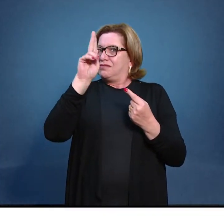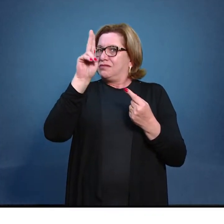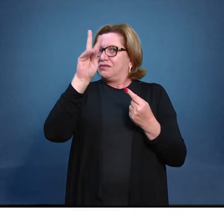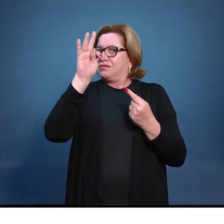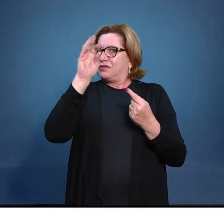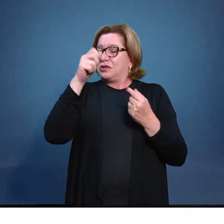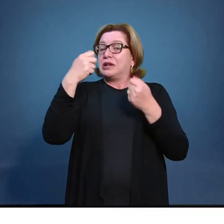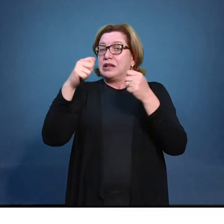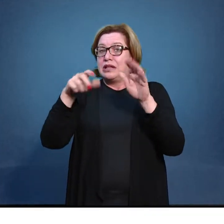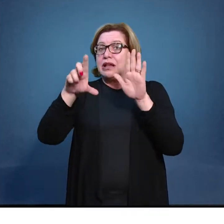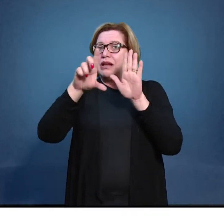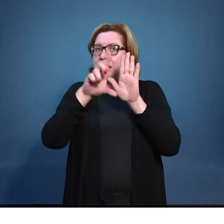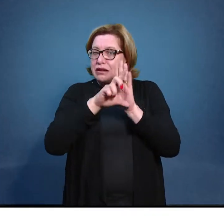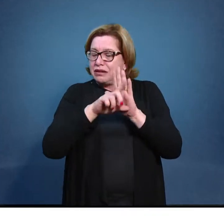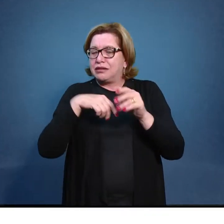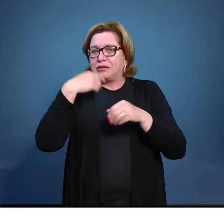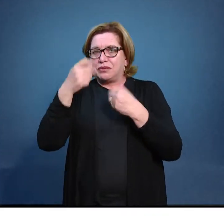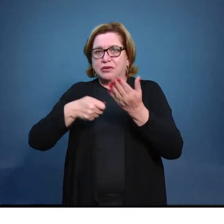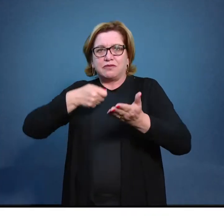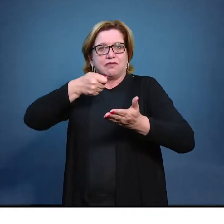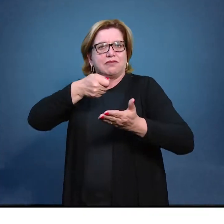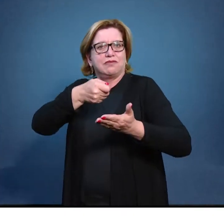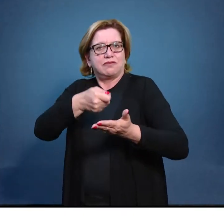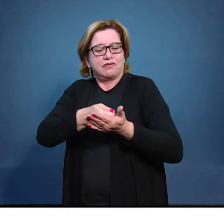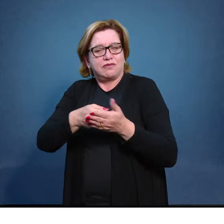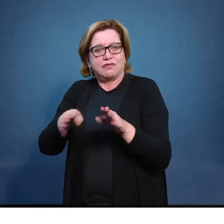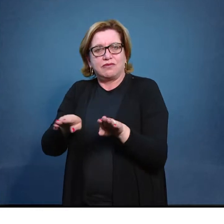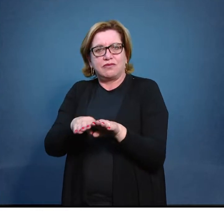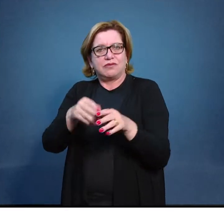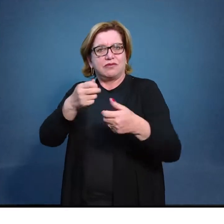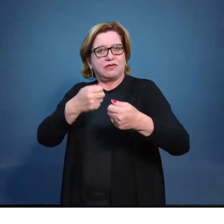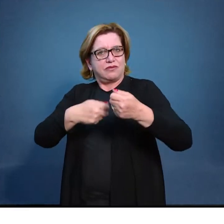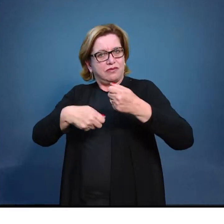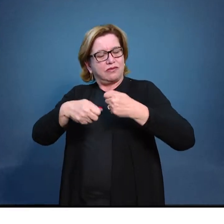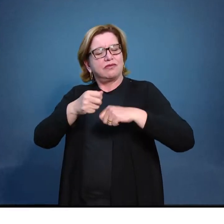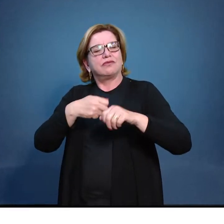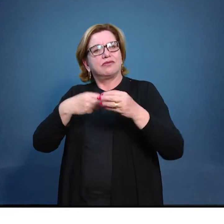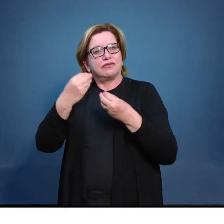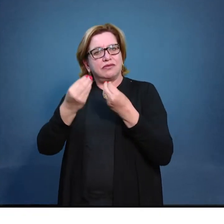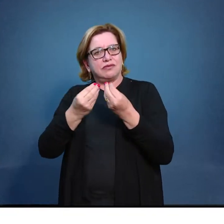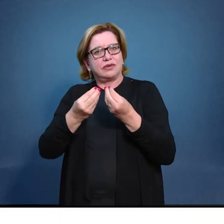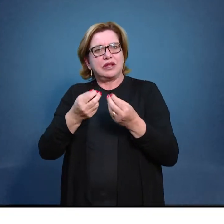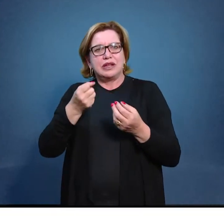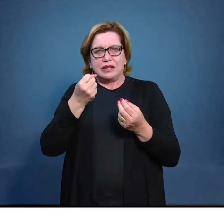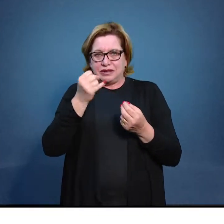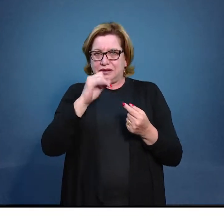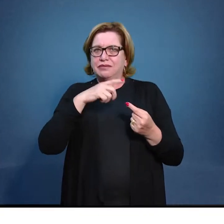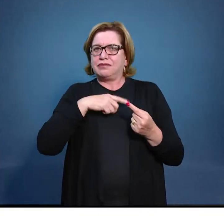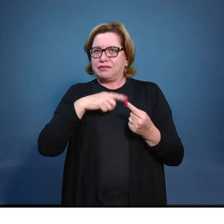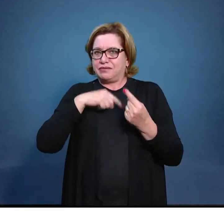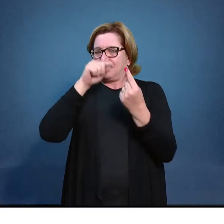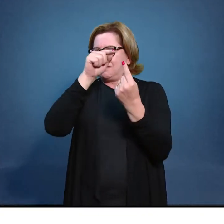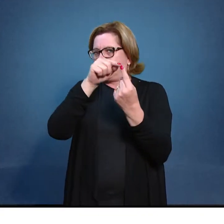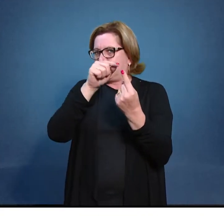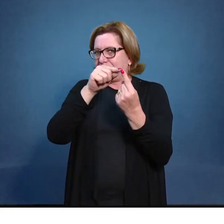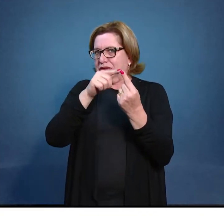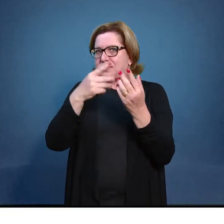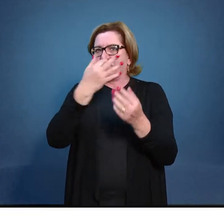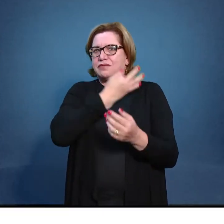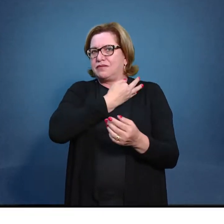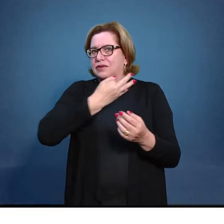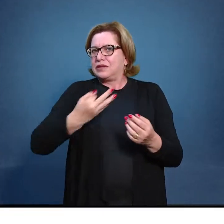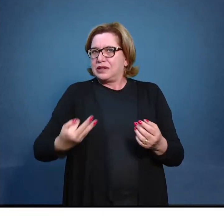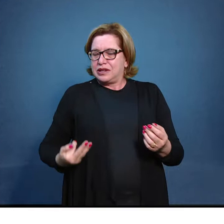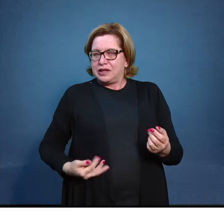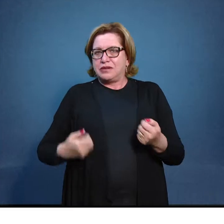lei, cobrado mediante a atividade administrativa plenamente constituída. Então, se nós temos um tributo federal,